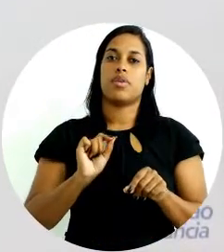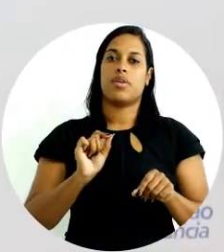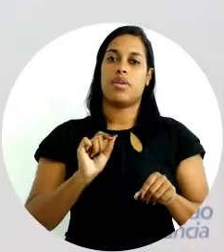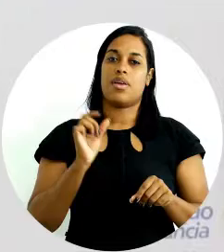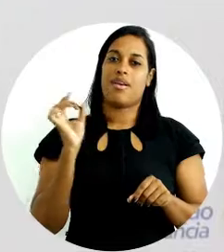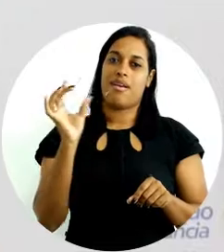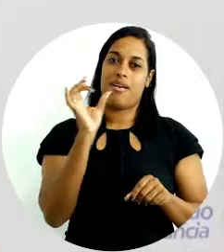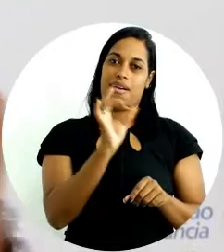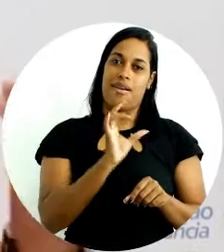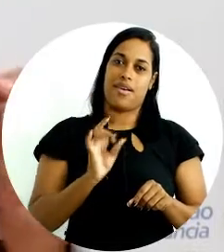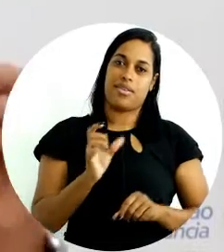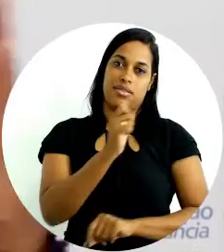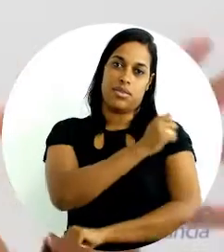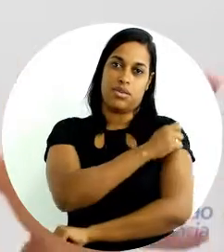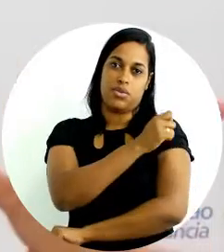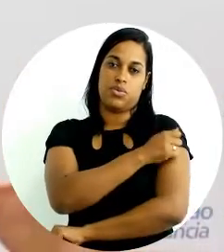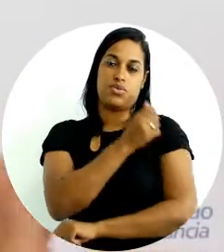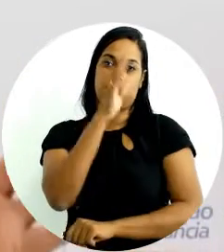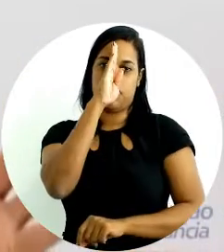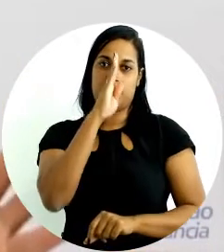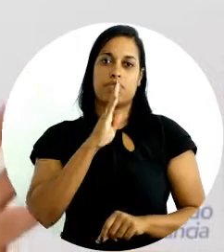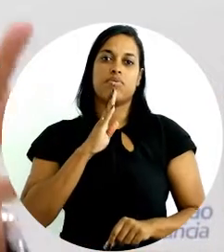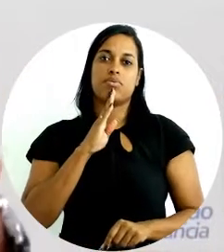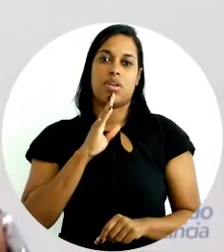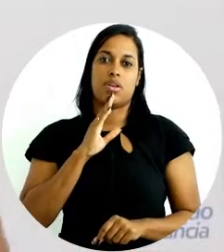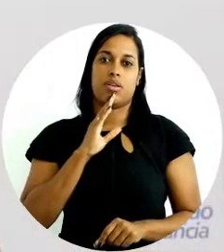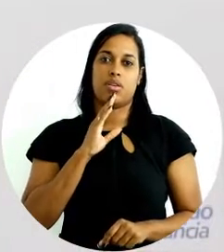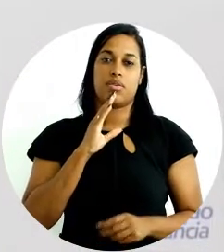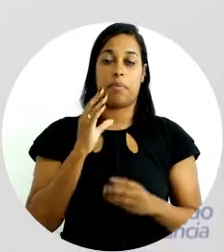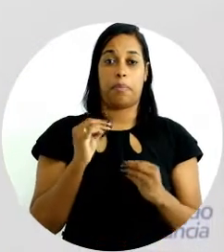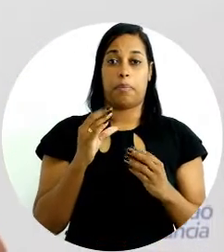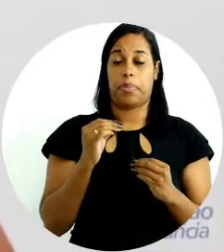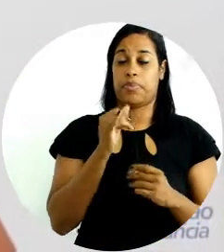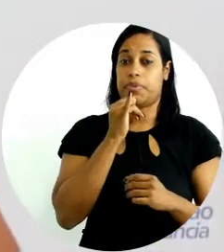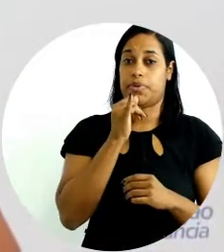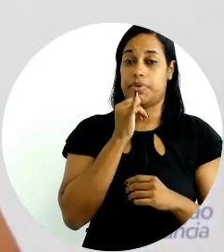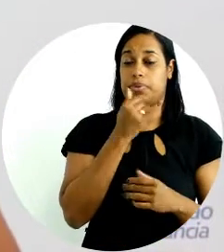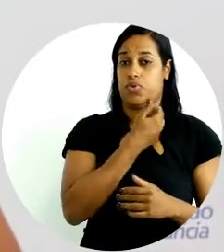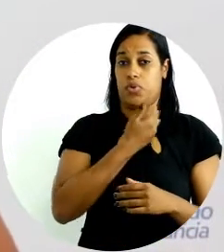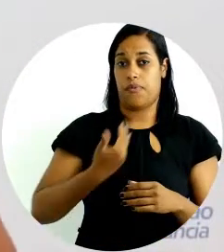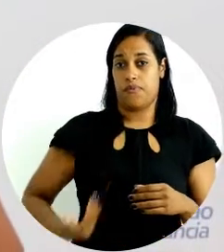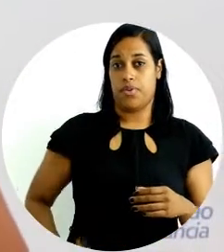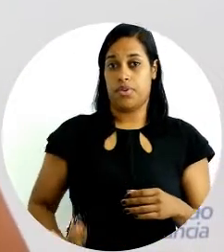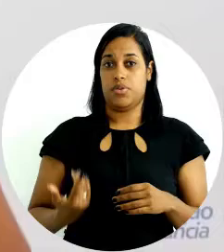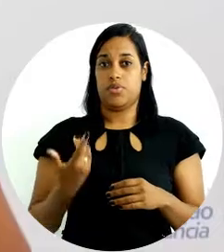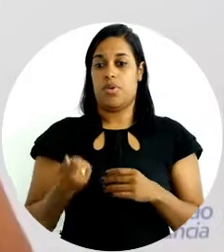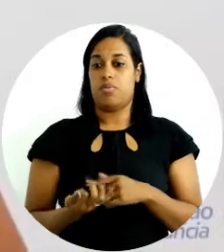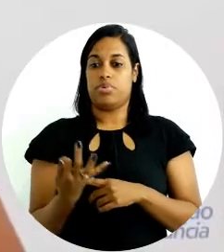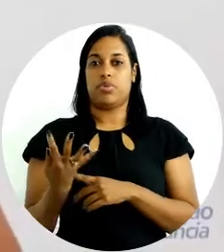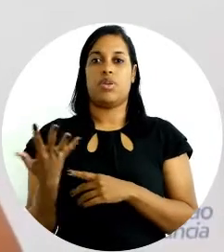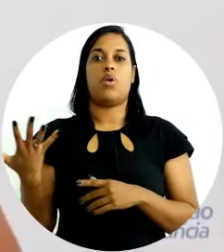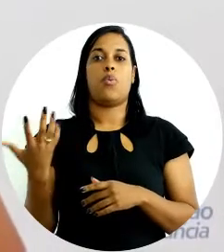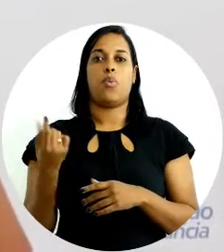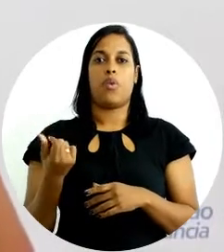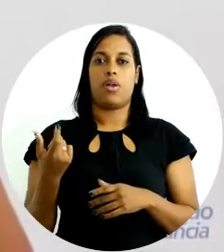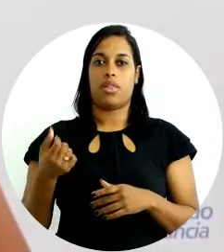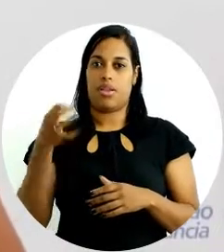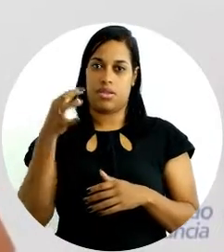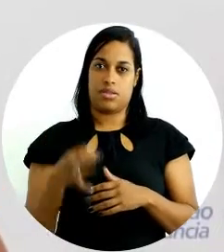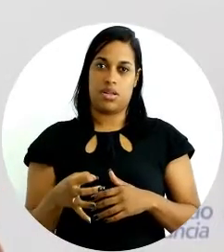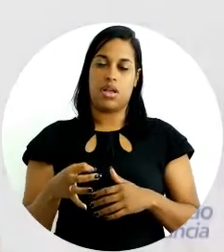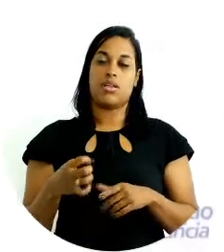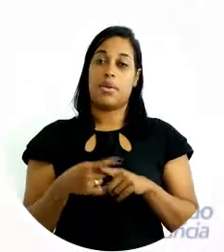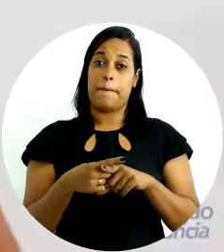respeito quanto cada aluno iria gastar, né? Então, muitas vezes, o governo central não repassava essa quantia, a